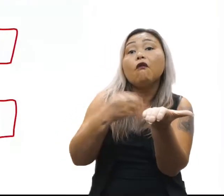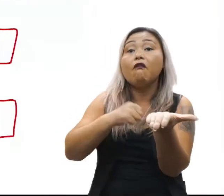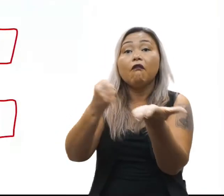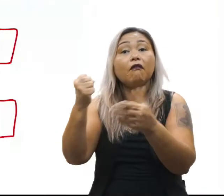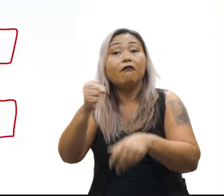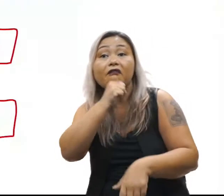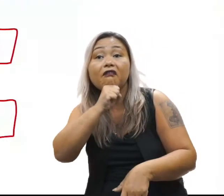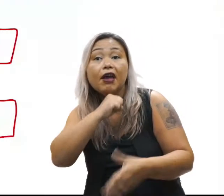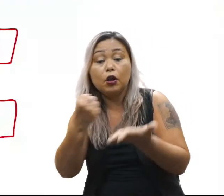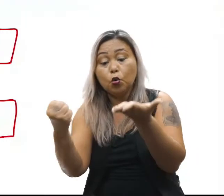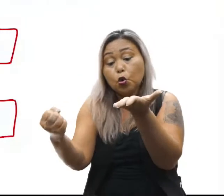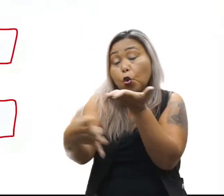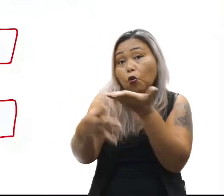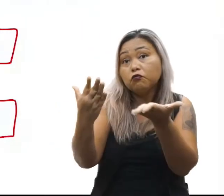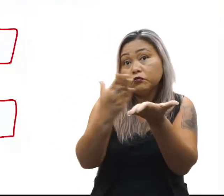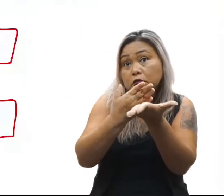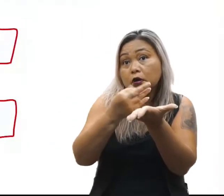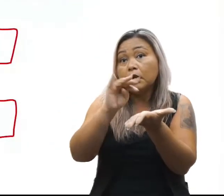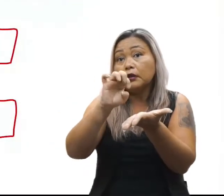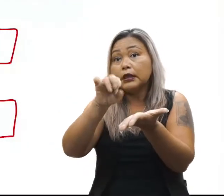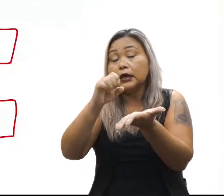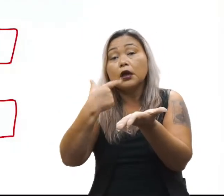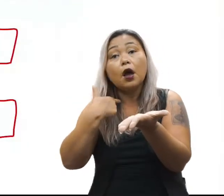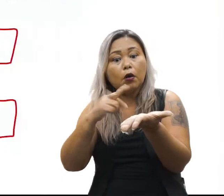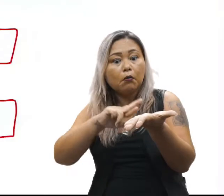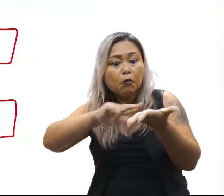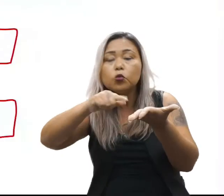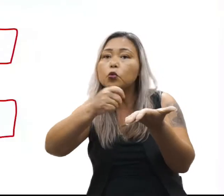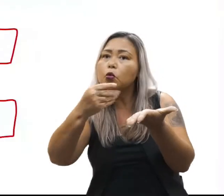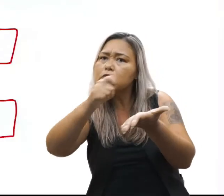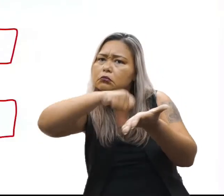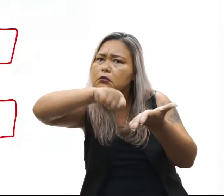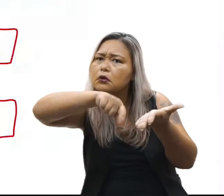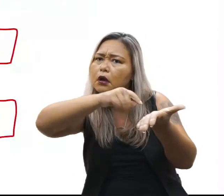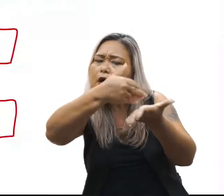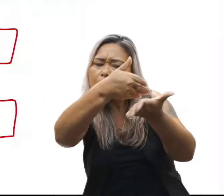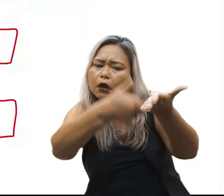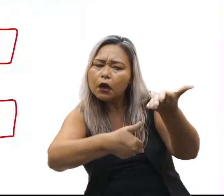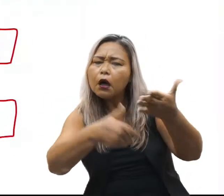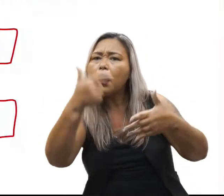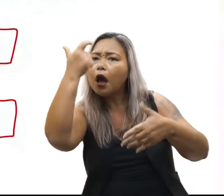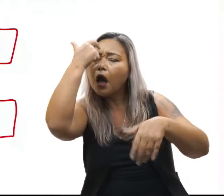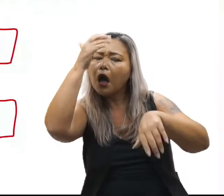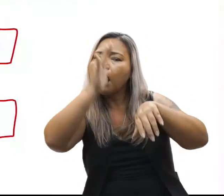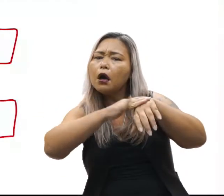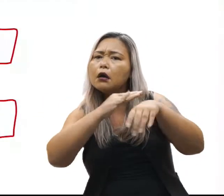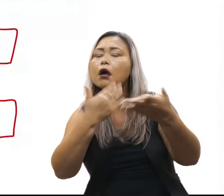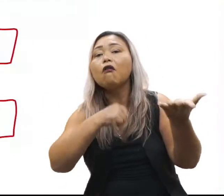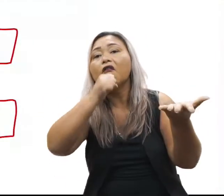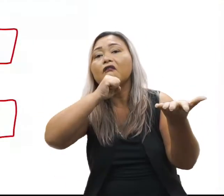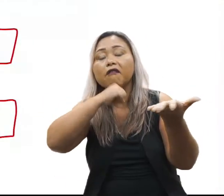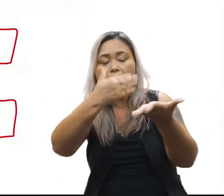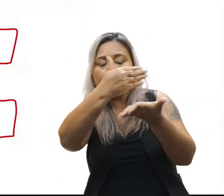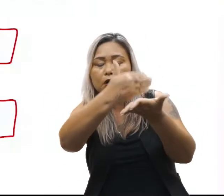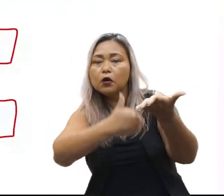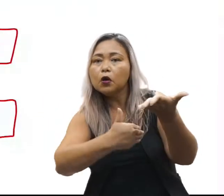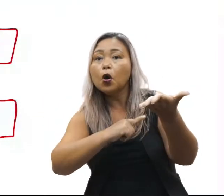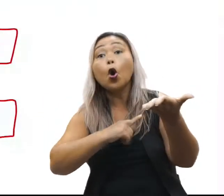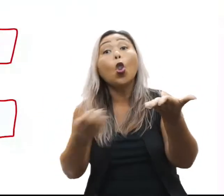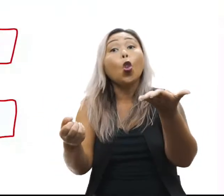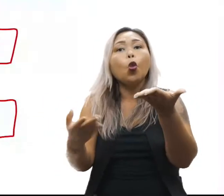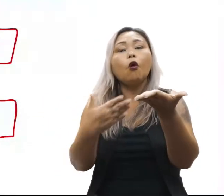né? E muita coisa mudou, né? Muitas das ideias que se tinham no Velho Testamento, no Novo já